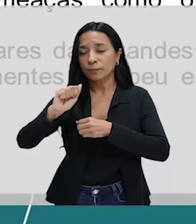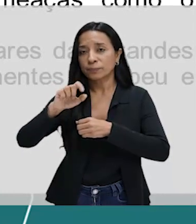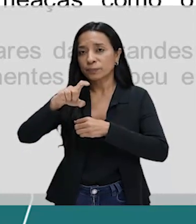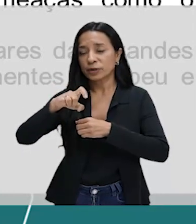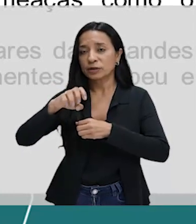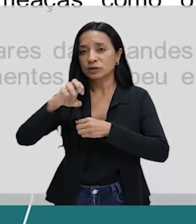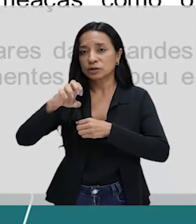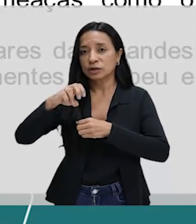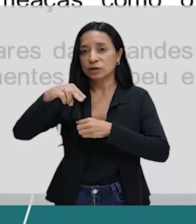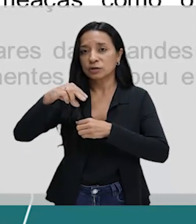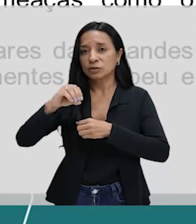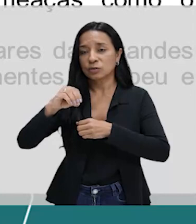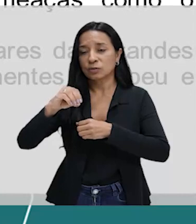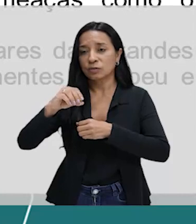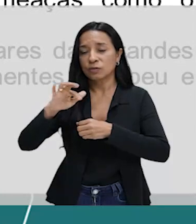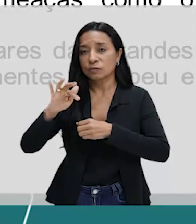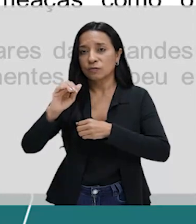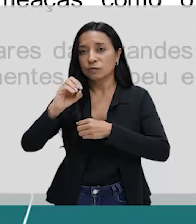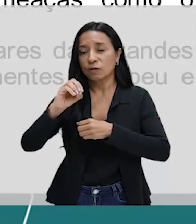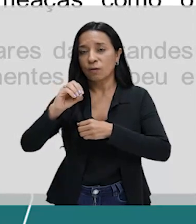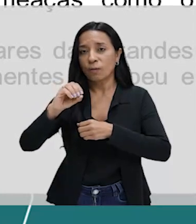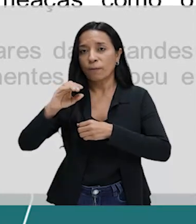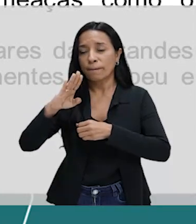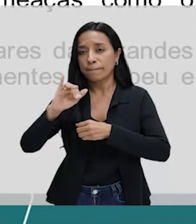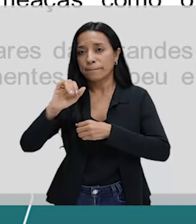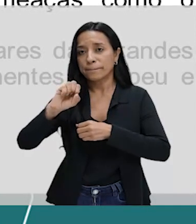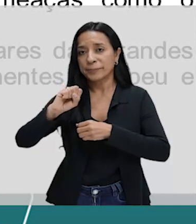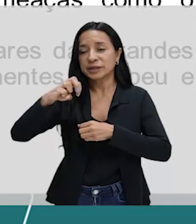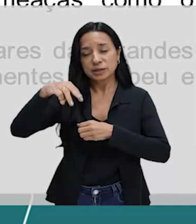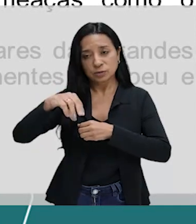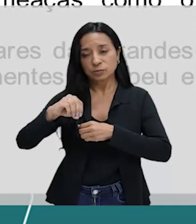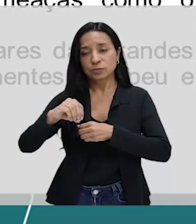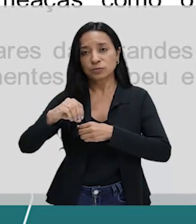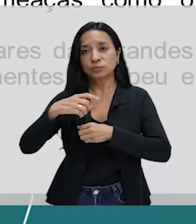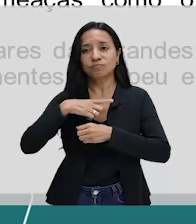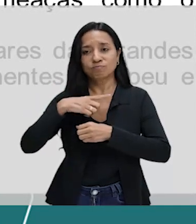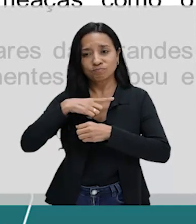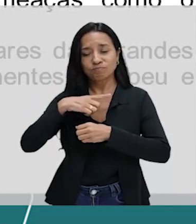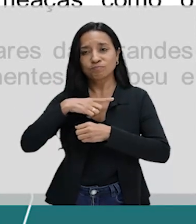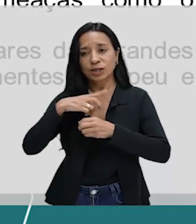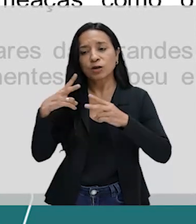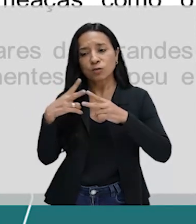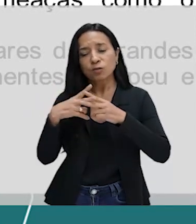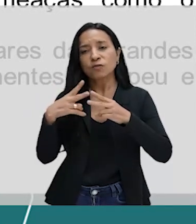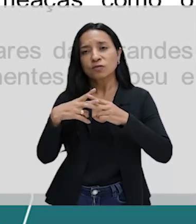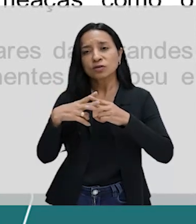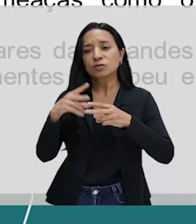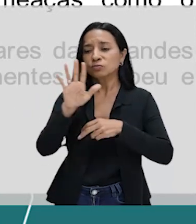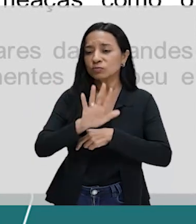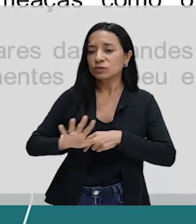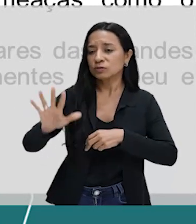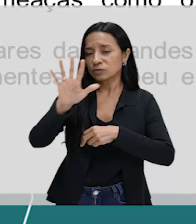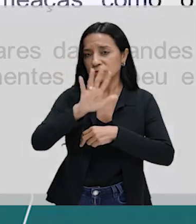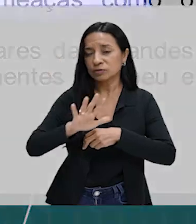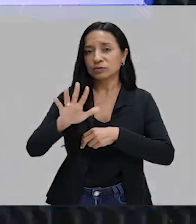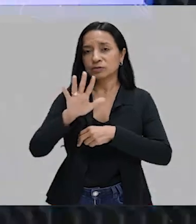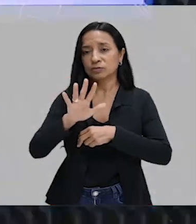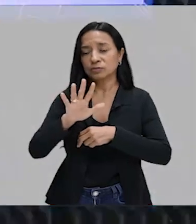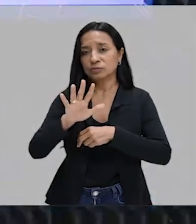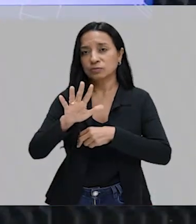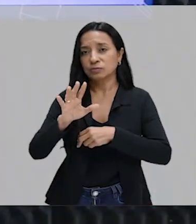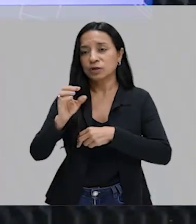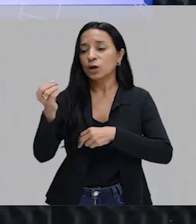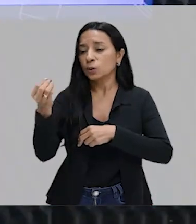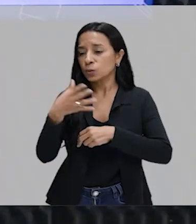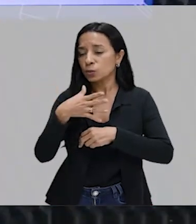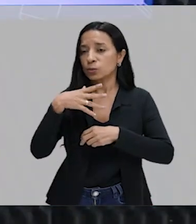xenofobismo, nós temos conflito nacionalista. Na extinta Iugoslávia, um dos maiores conflitos nessa nova